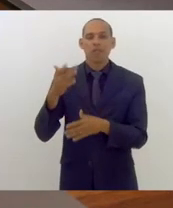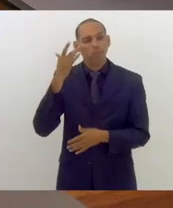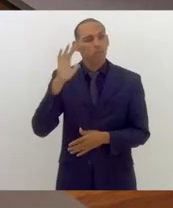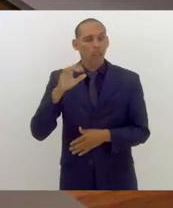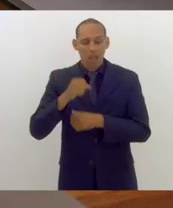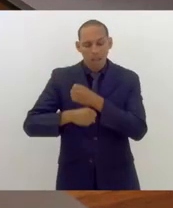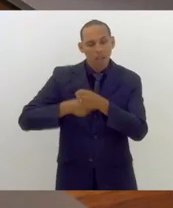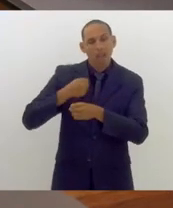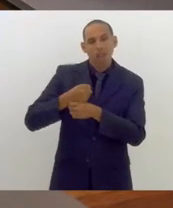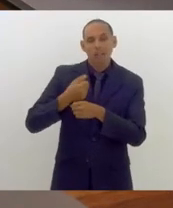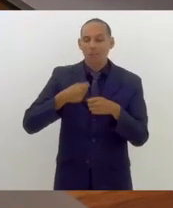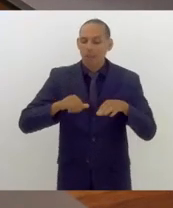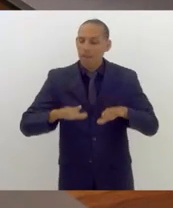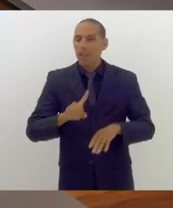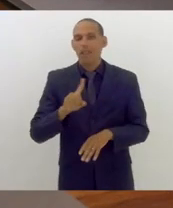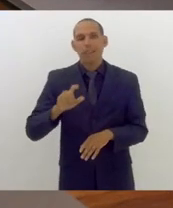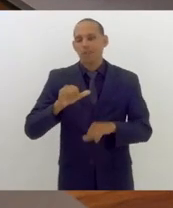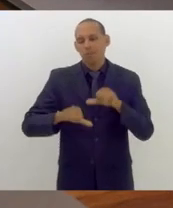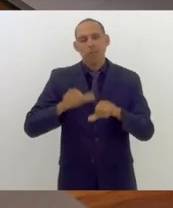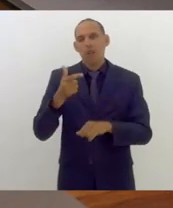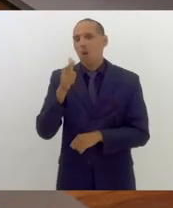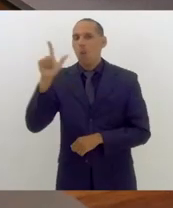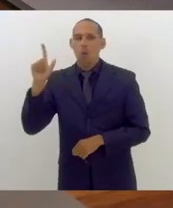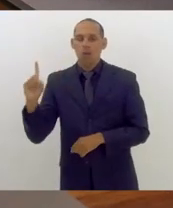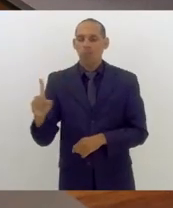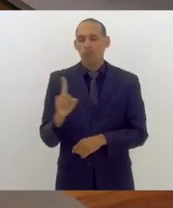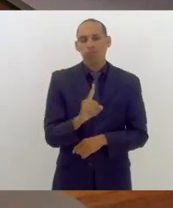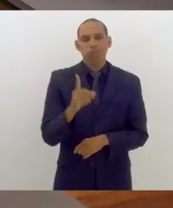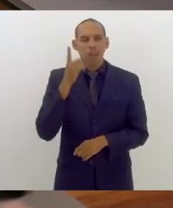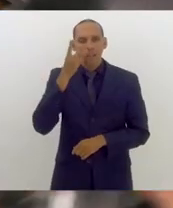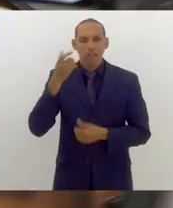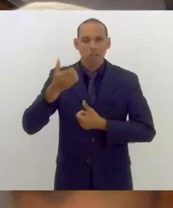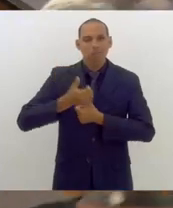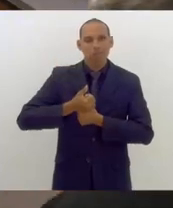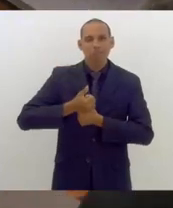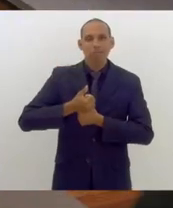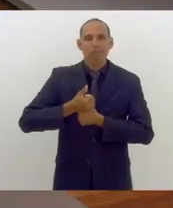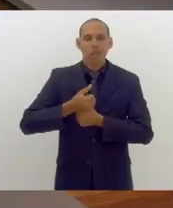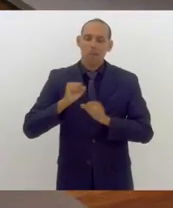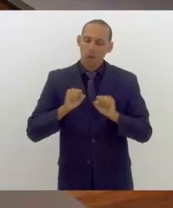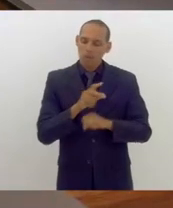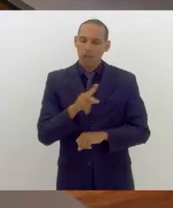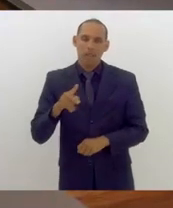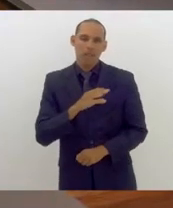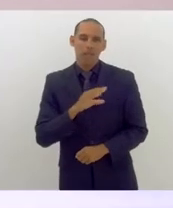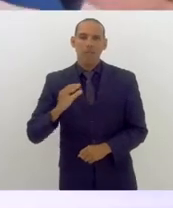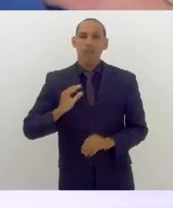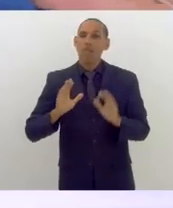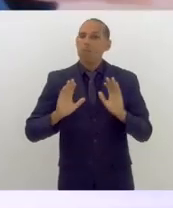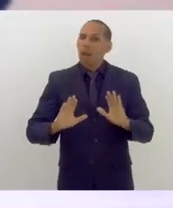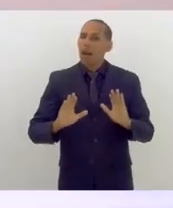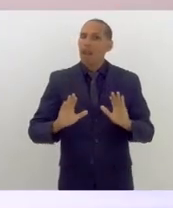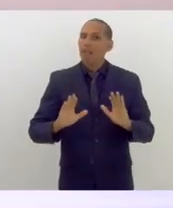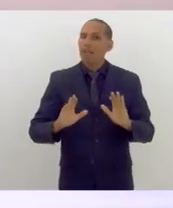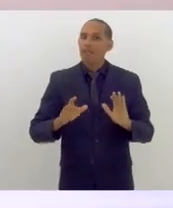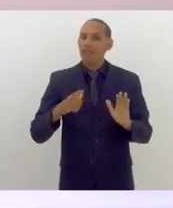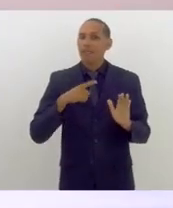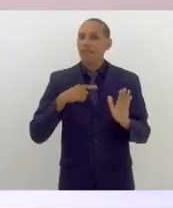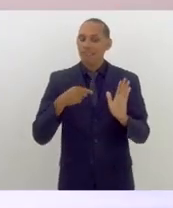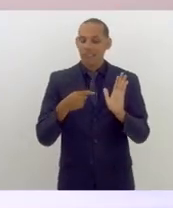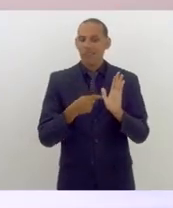ano que vem não venha ficar aqui veja um outro Deputado ser presidente dessa comissão mas vai estar